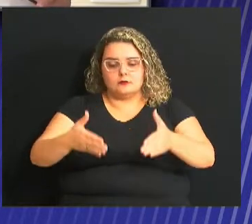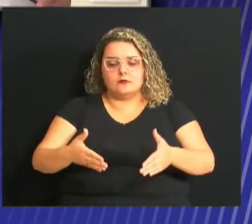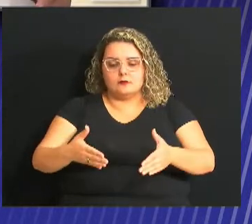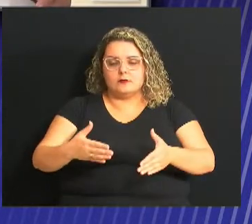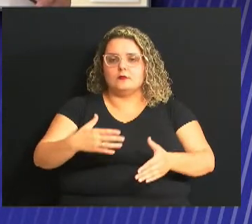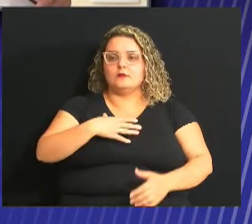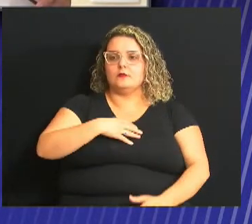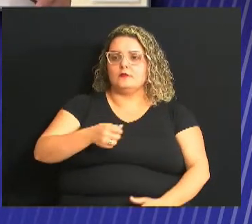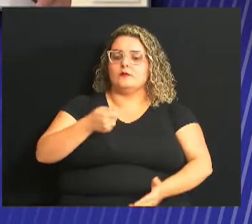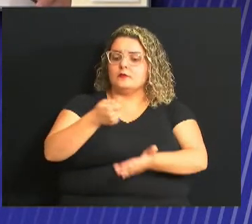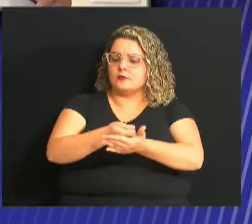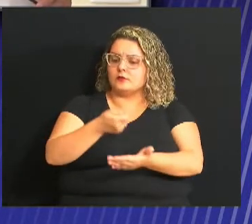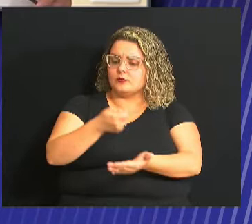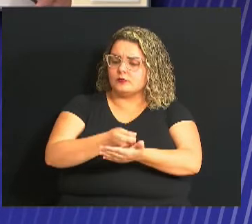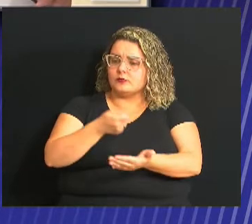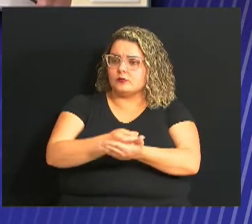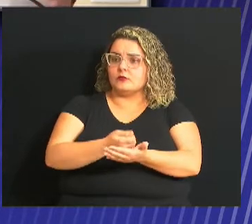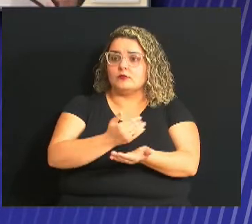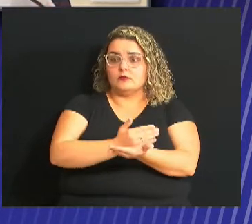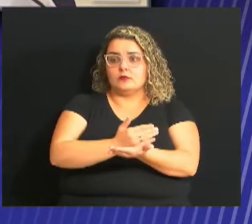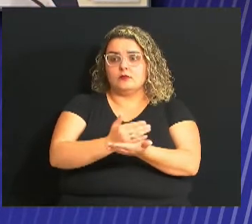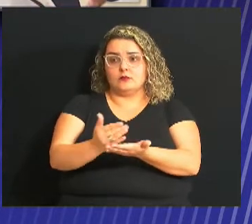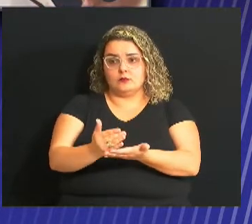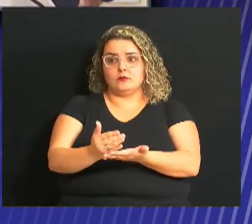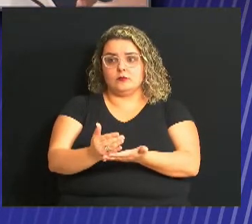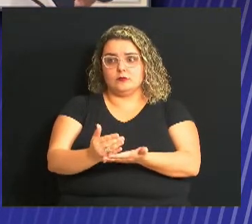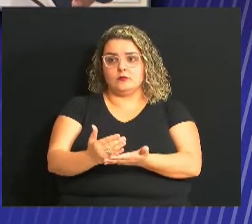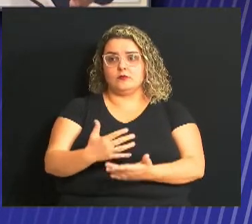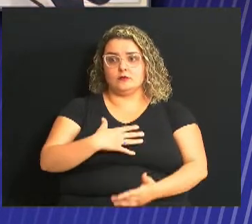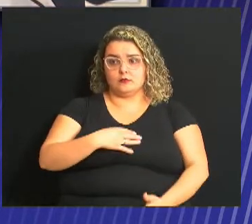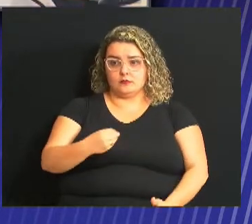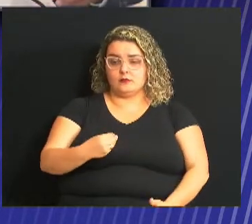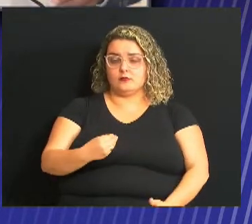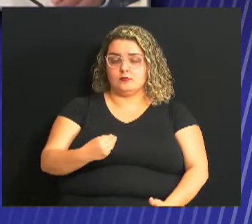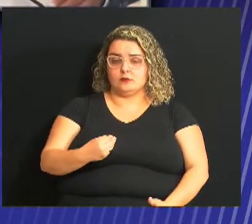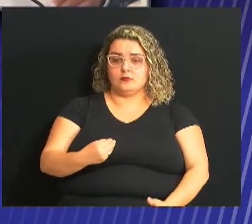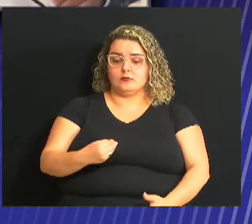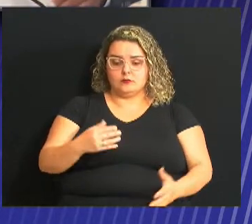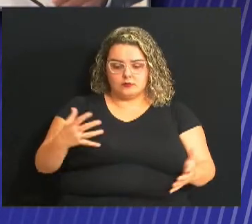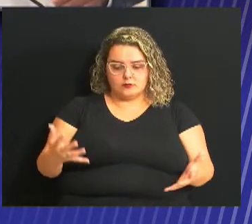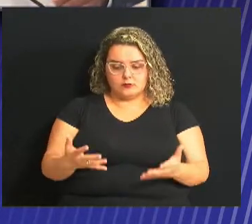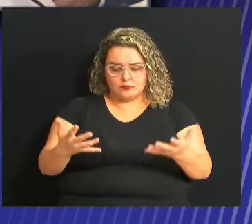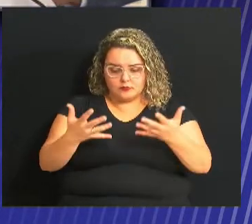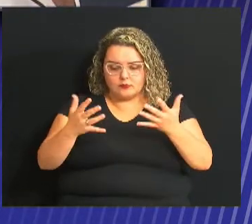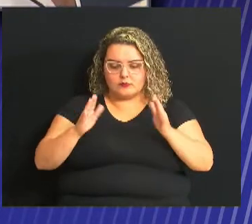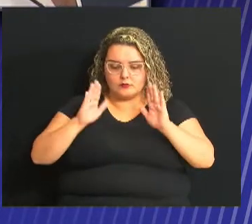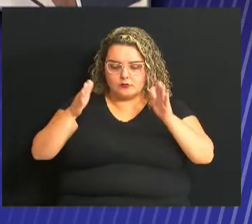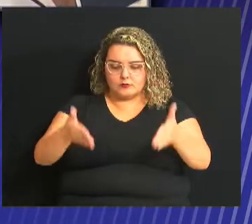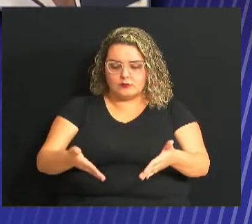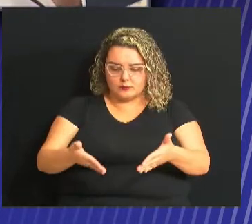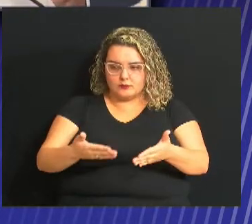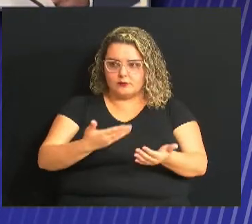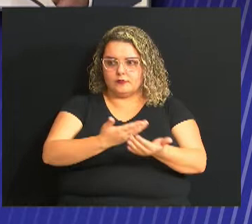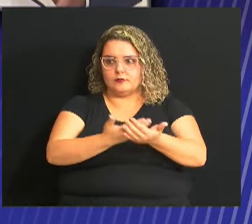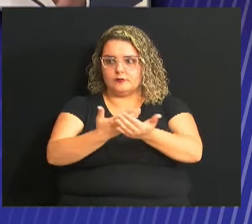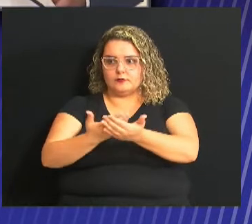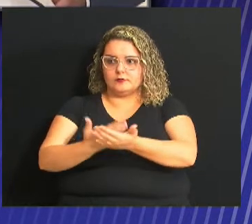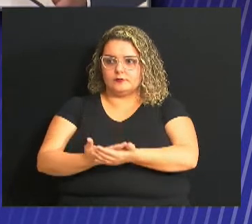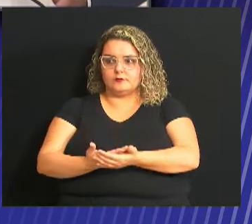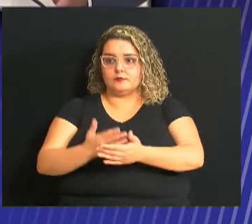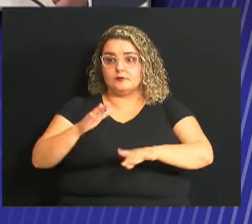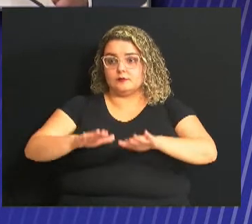exigia desde o início que os seus filhos se dedicassem ao estudo. Isso foi o que talvez